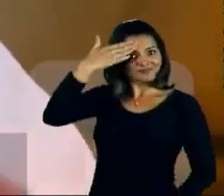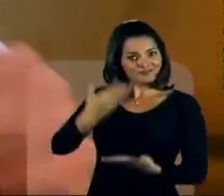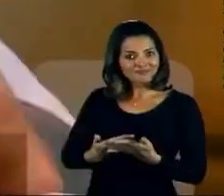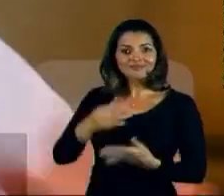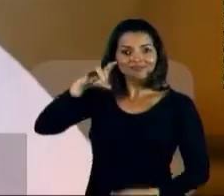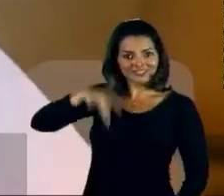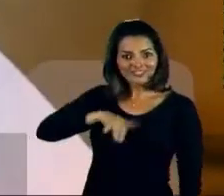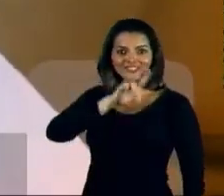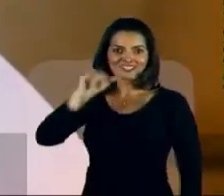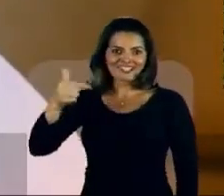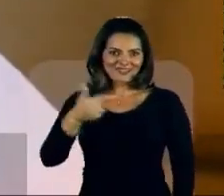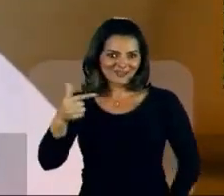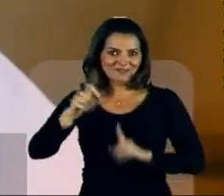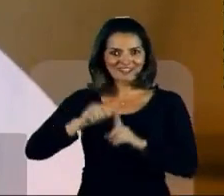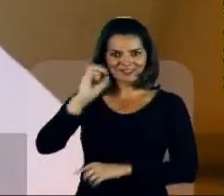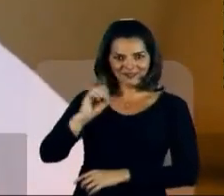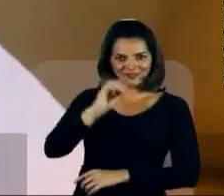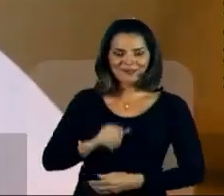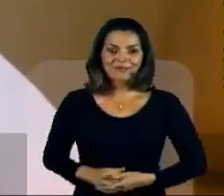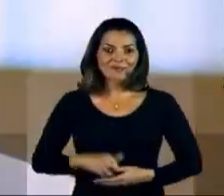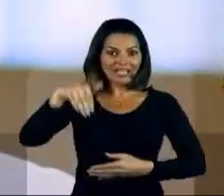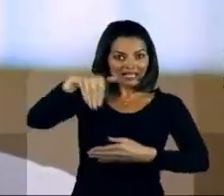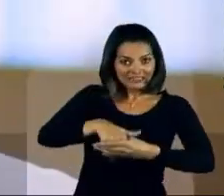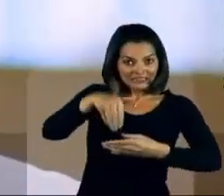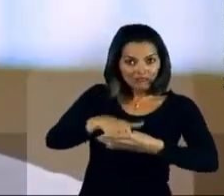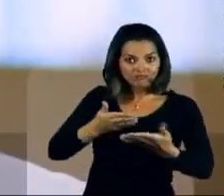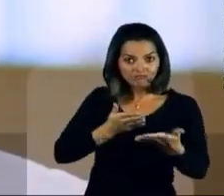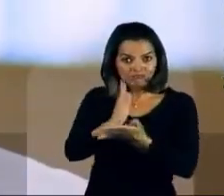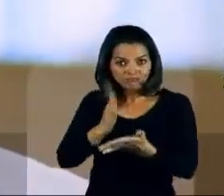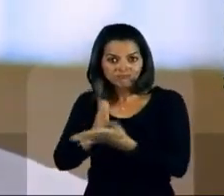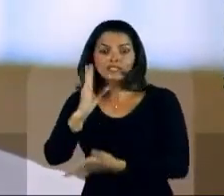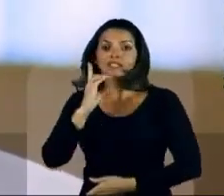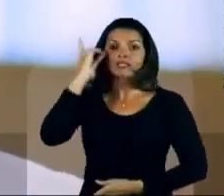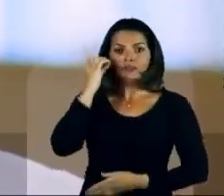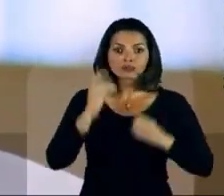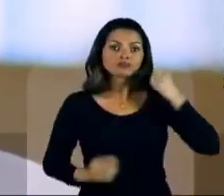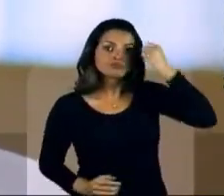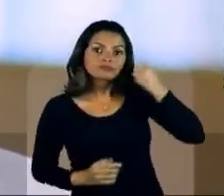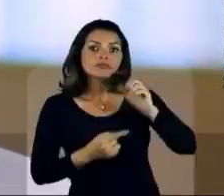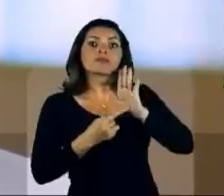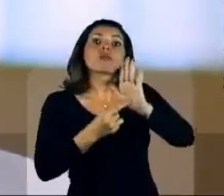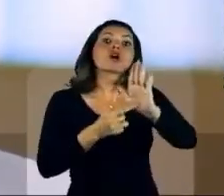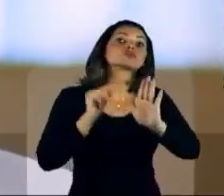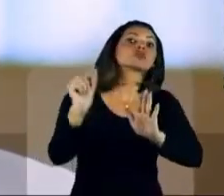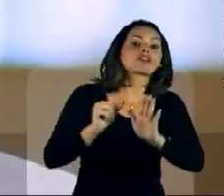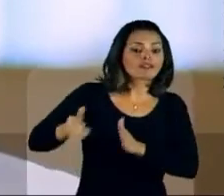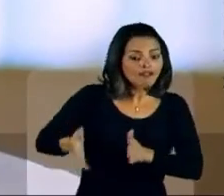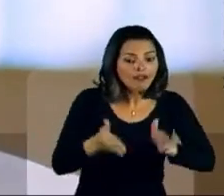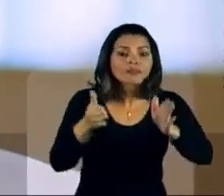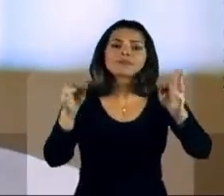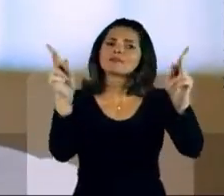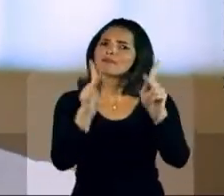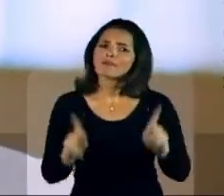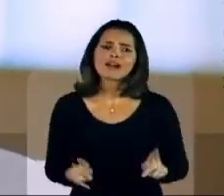que acreditaram em mim no último dia 2 de outubro. As eleições na Câmara e no Senado sinalizam para o Brasil